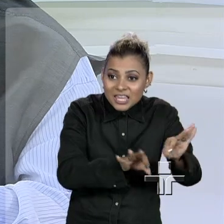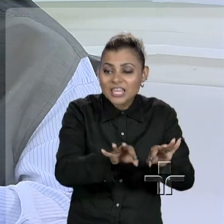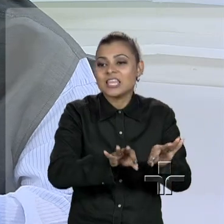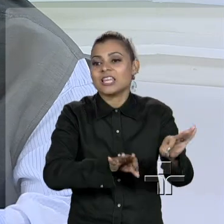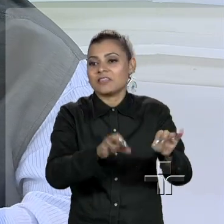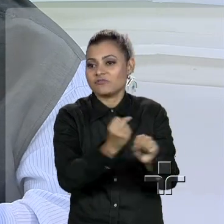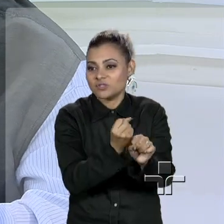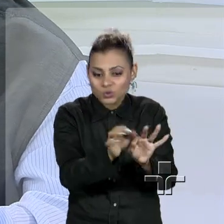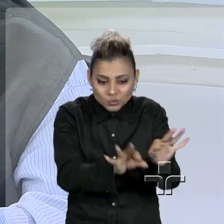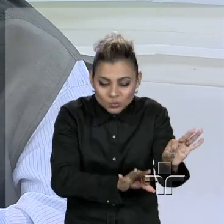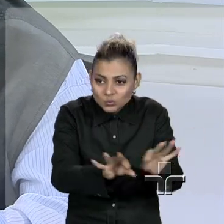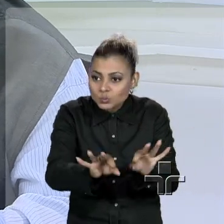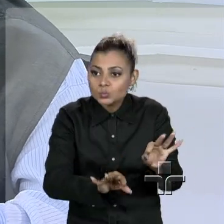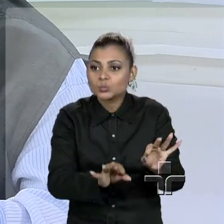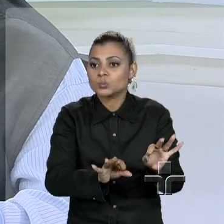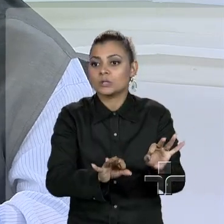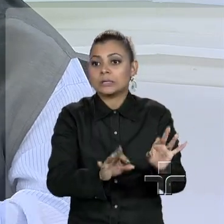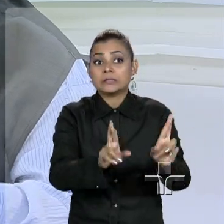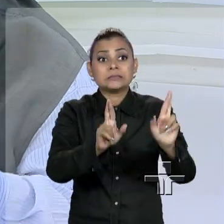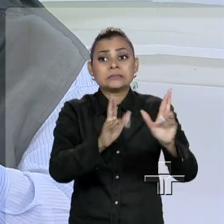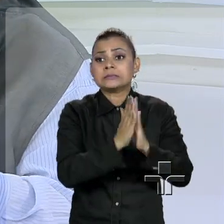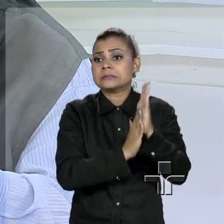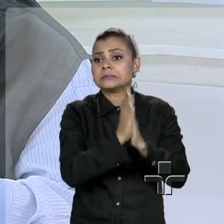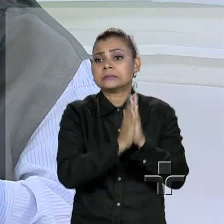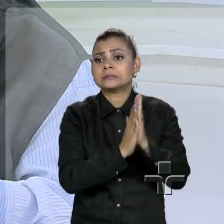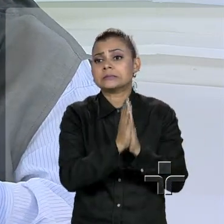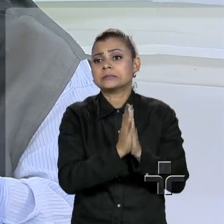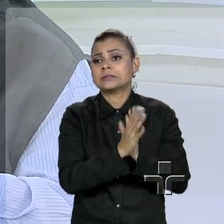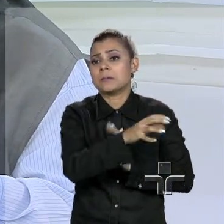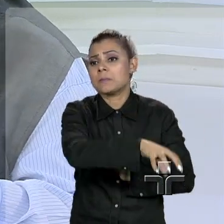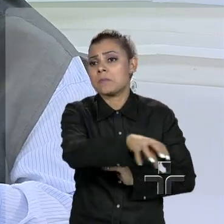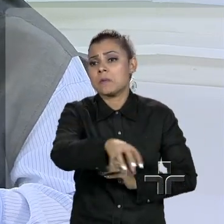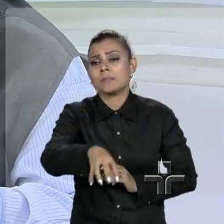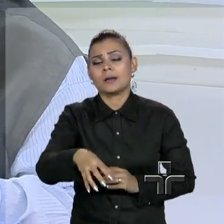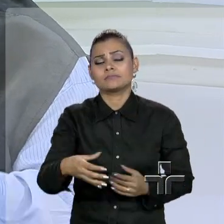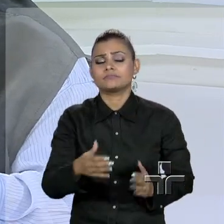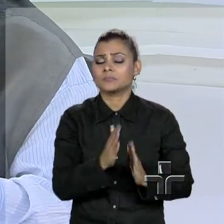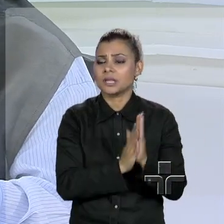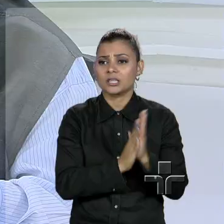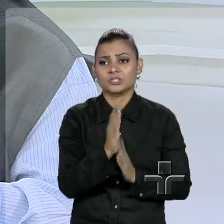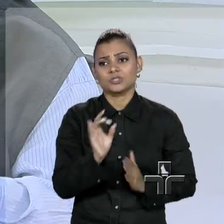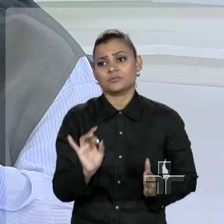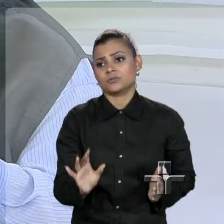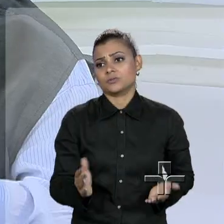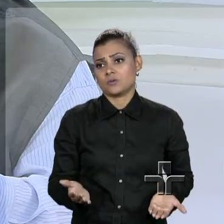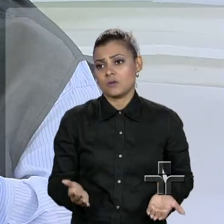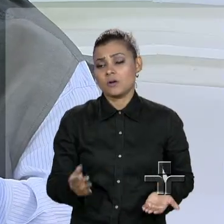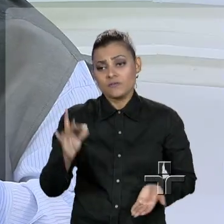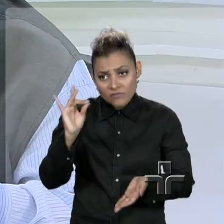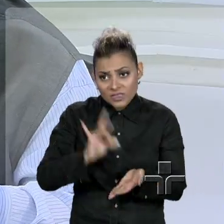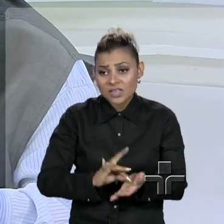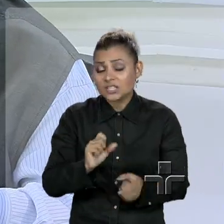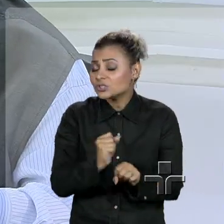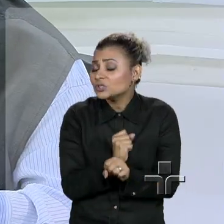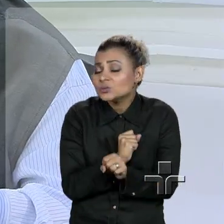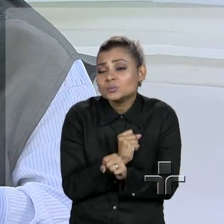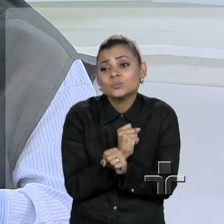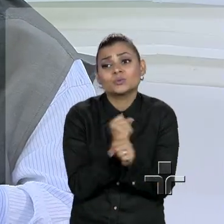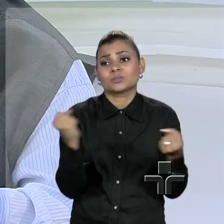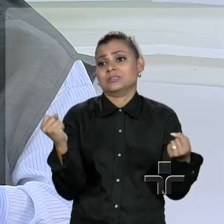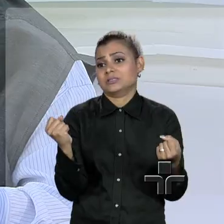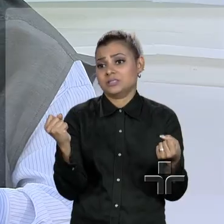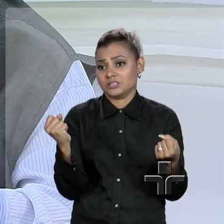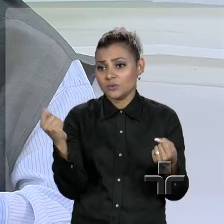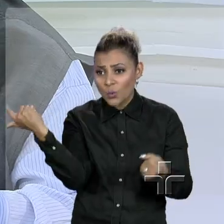são gigantescas. Nós vimos, aliás, só para dizer, provavelmente seria impossível arranjar